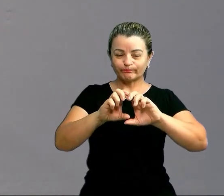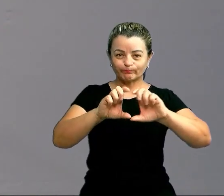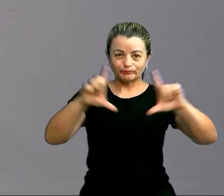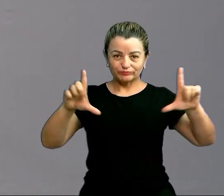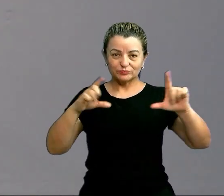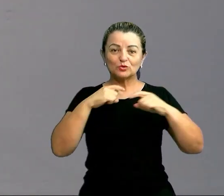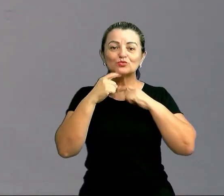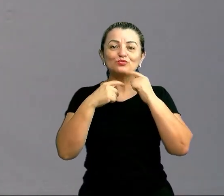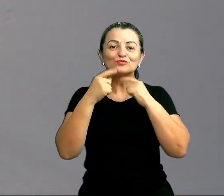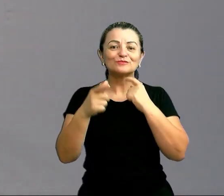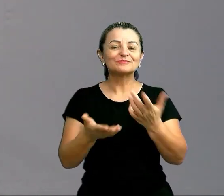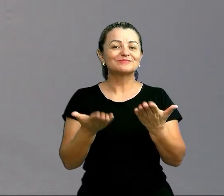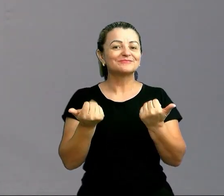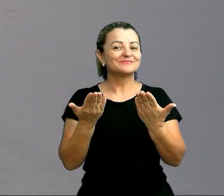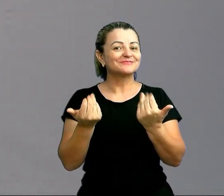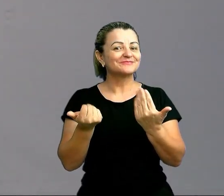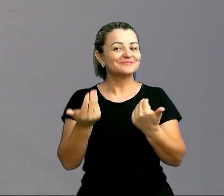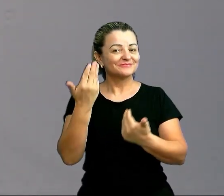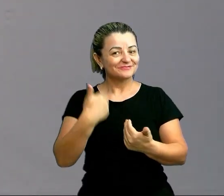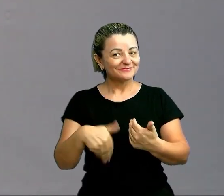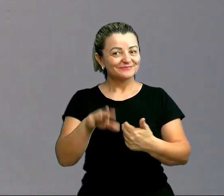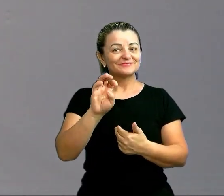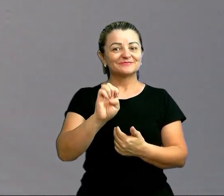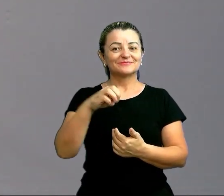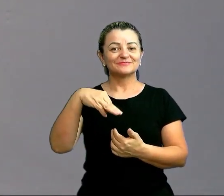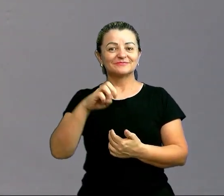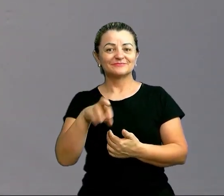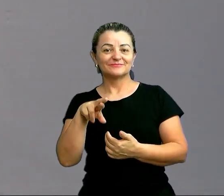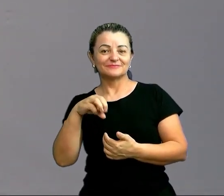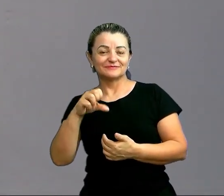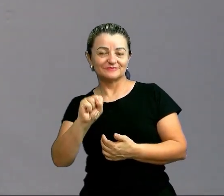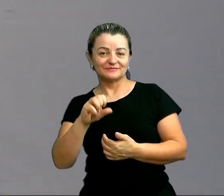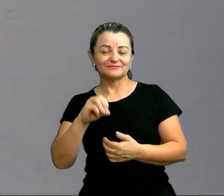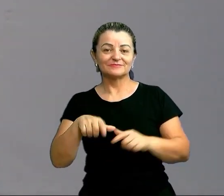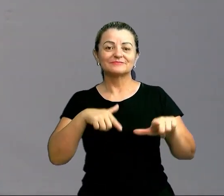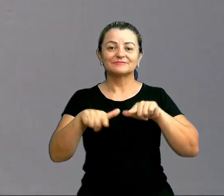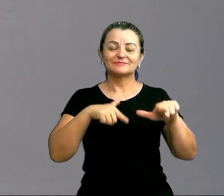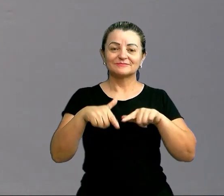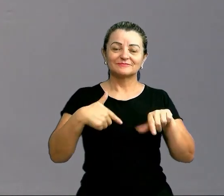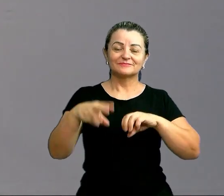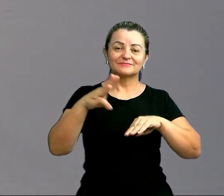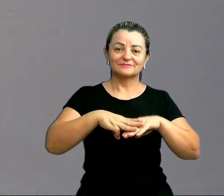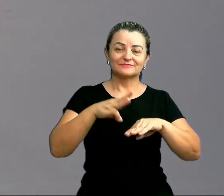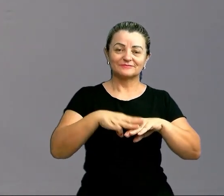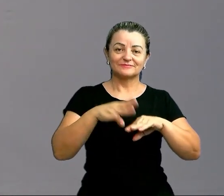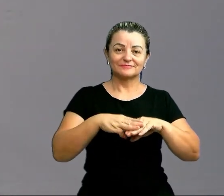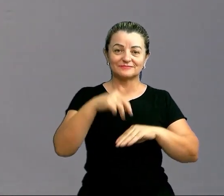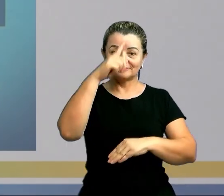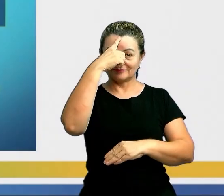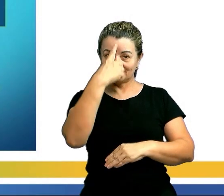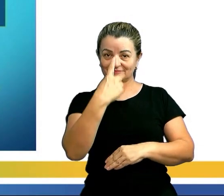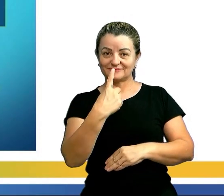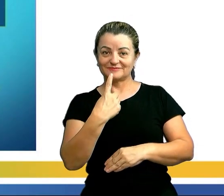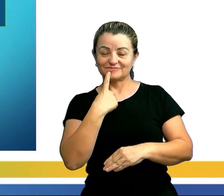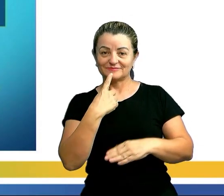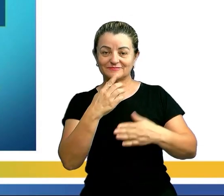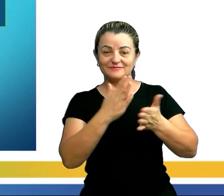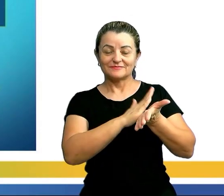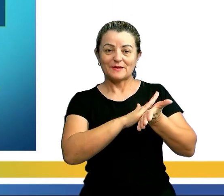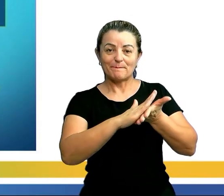várias dúvidas. Que tal? Vem comigo, eu sou o professor Emerson, vamos trabalhar em matemática, geometria, área de figuras planas.